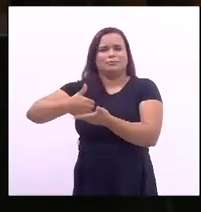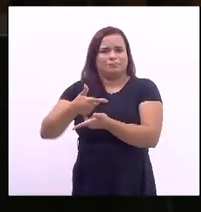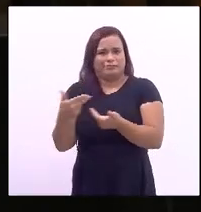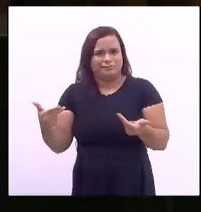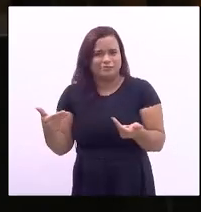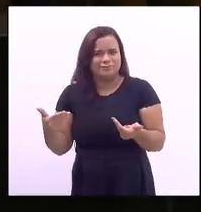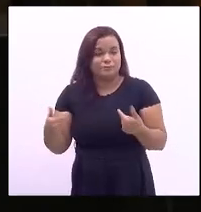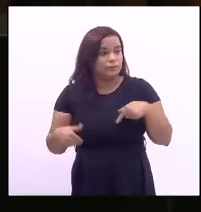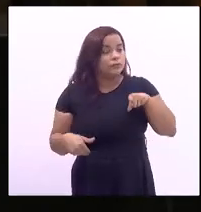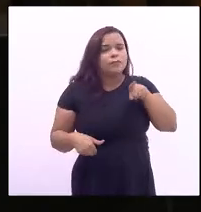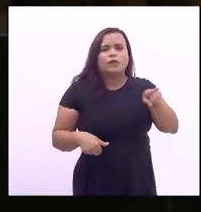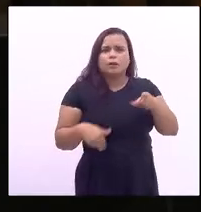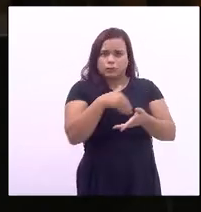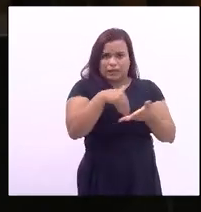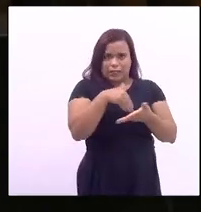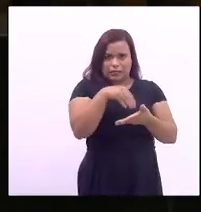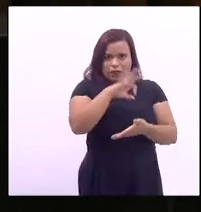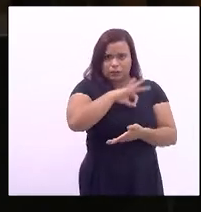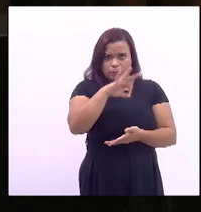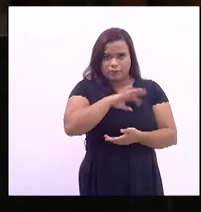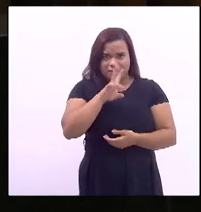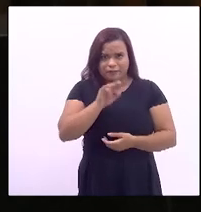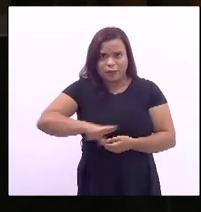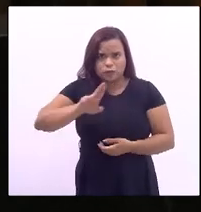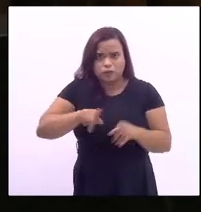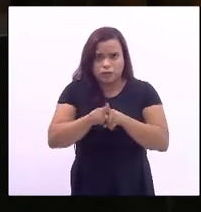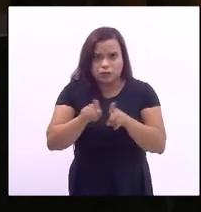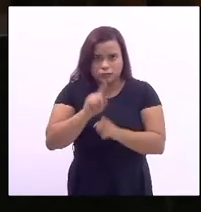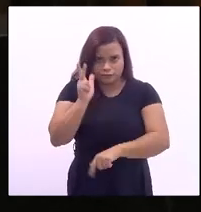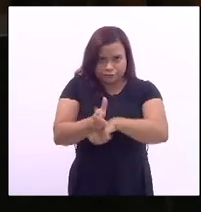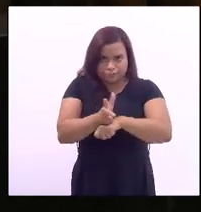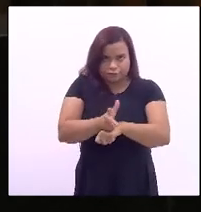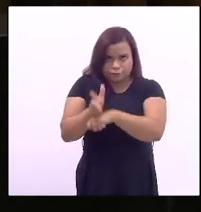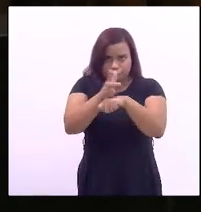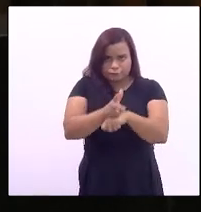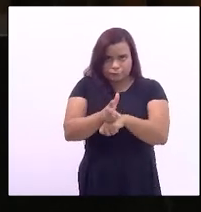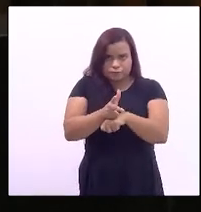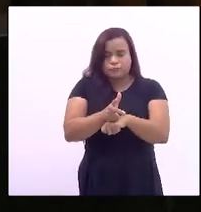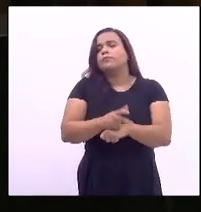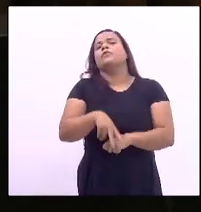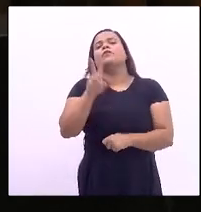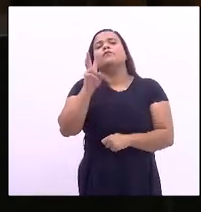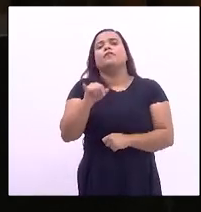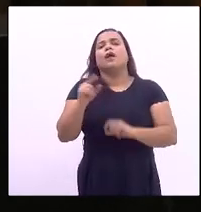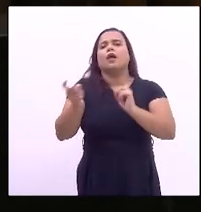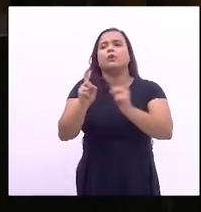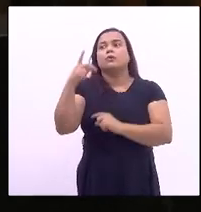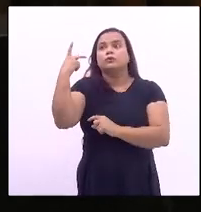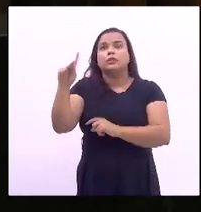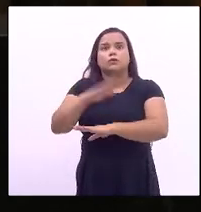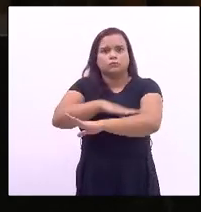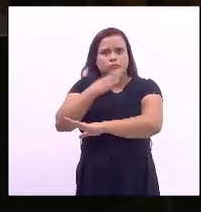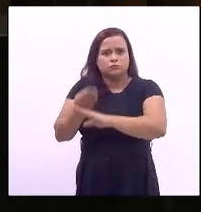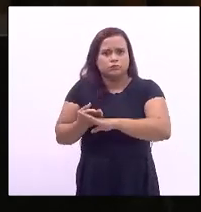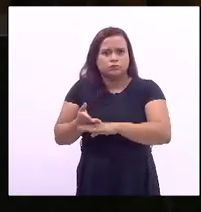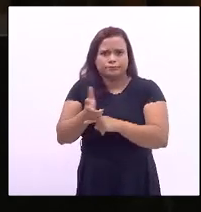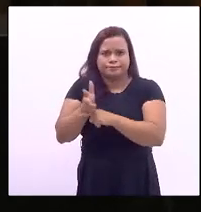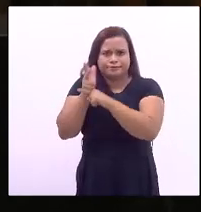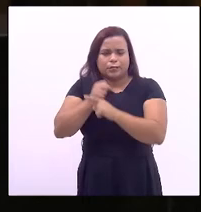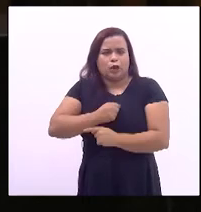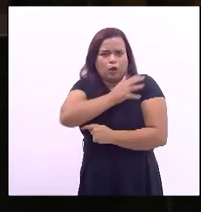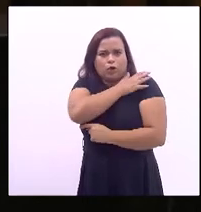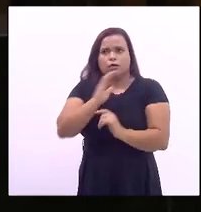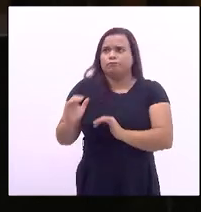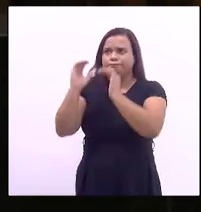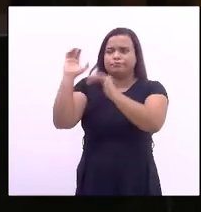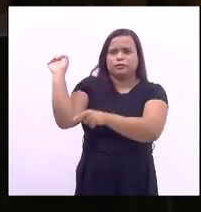também vai usar e vai filmar integralmente as reuniões dele com os coronéis do